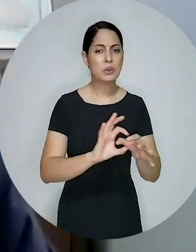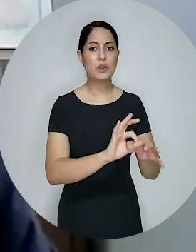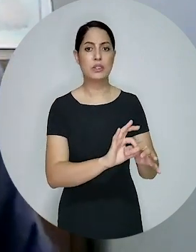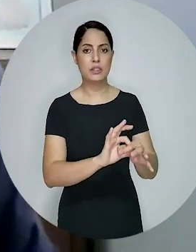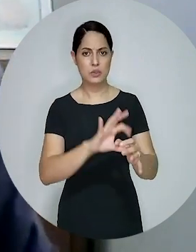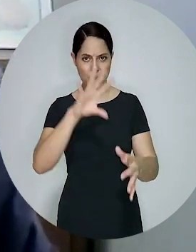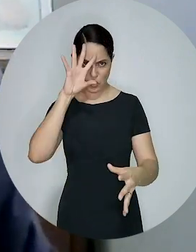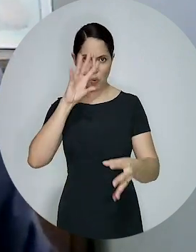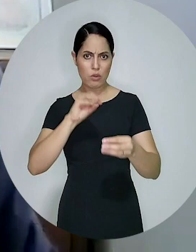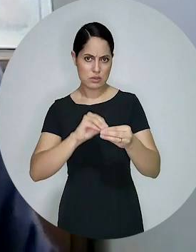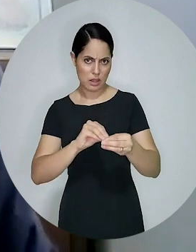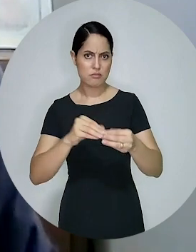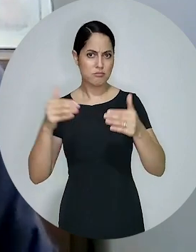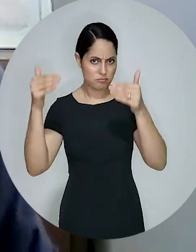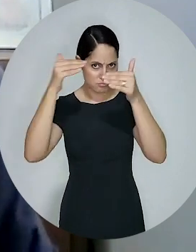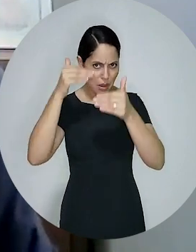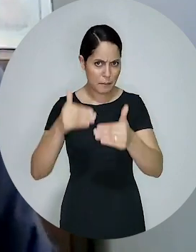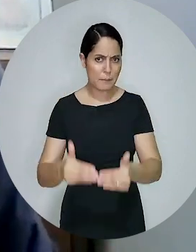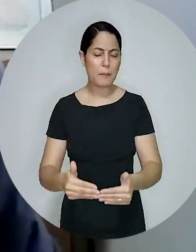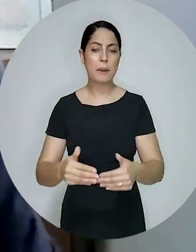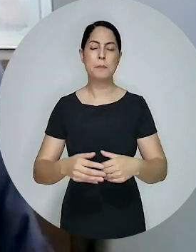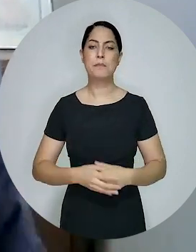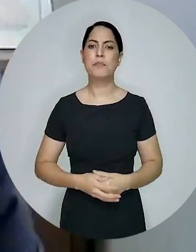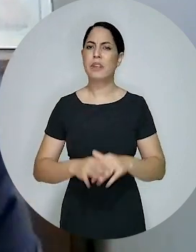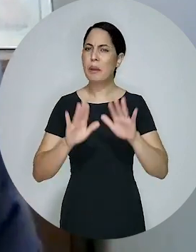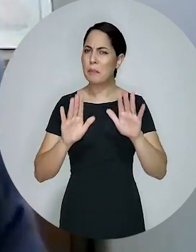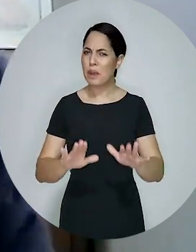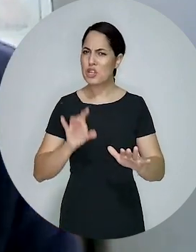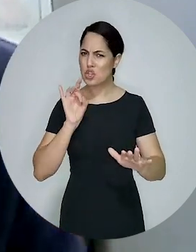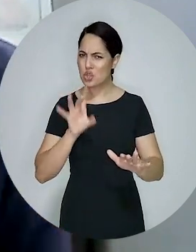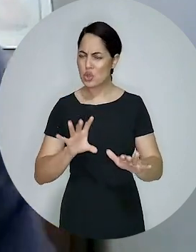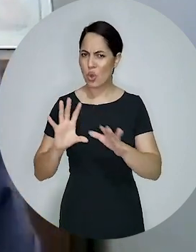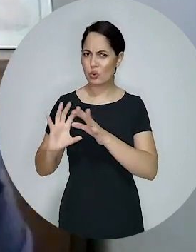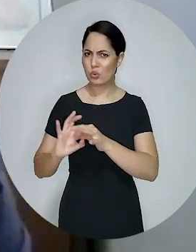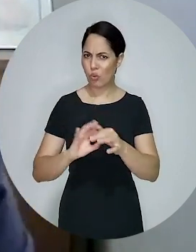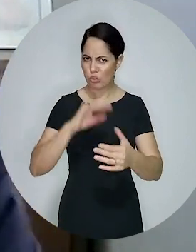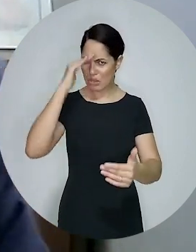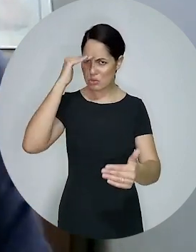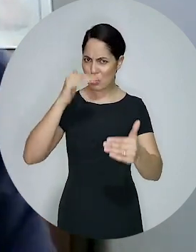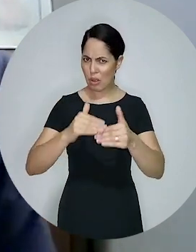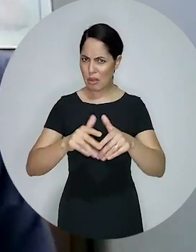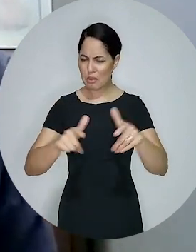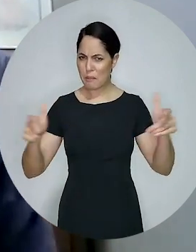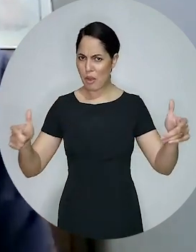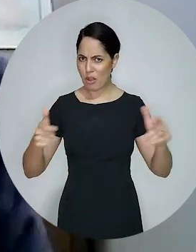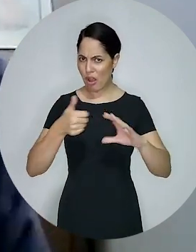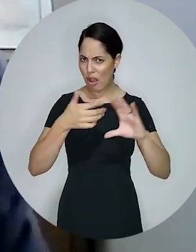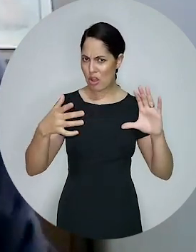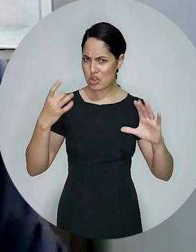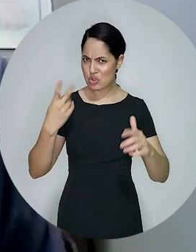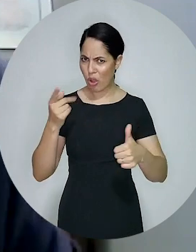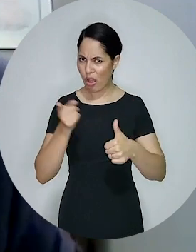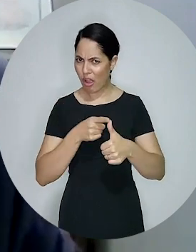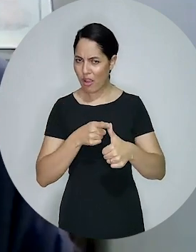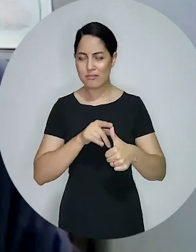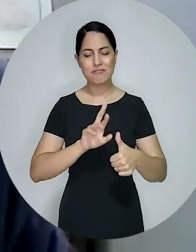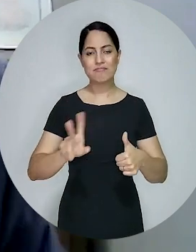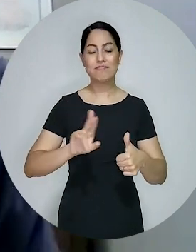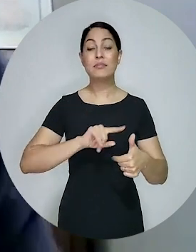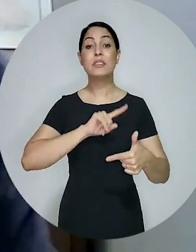a vontade e o consenso da maioria. Mas a democracia não é marcada somente por essa